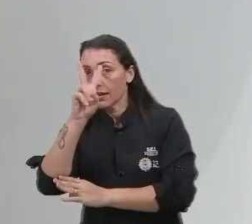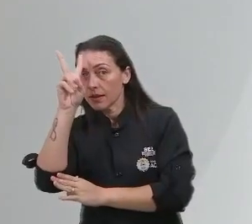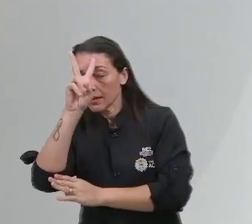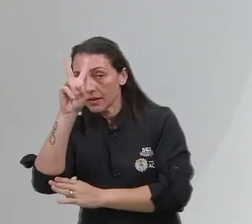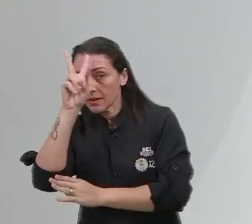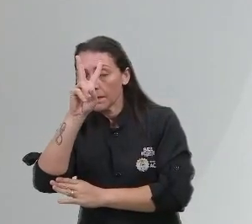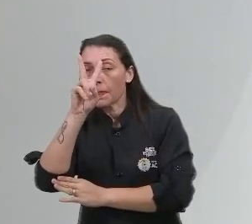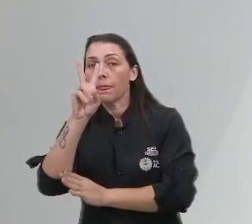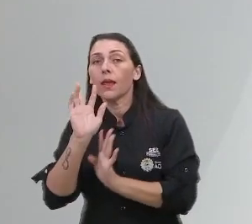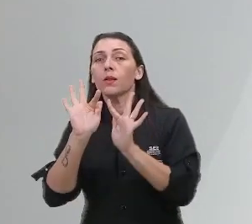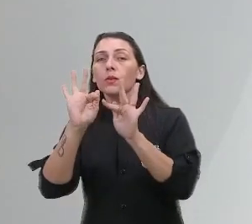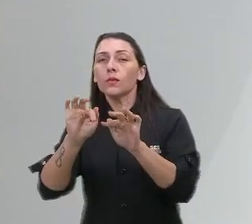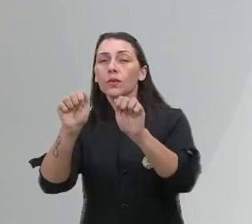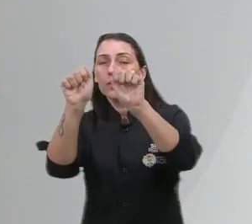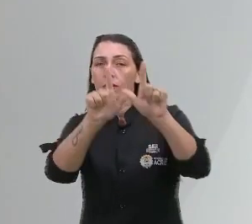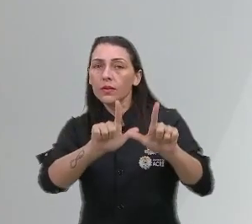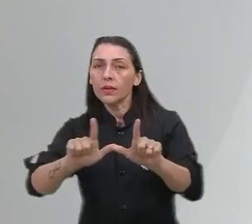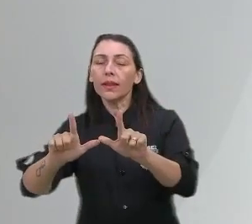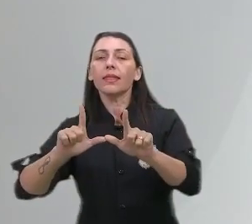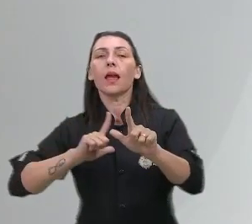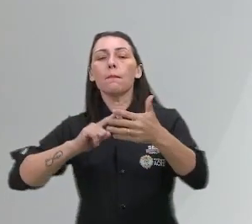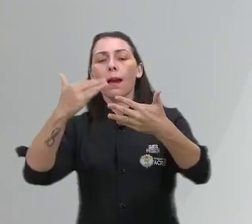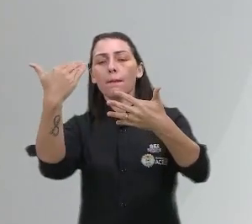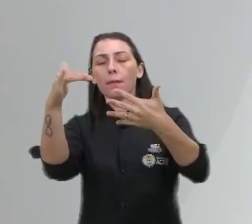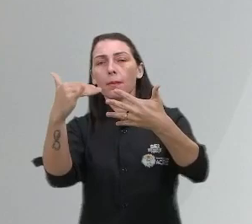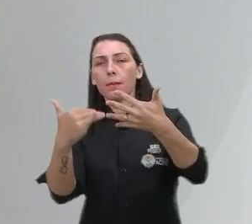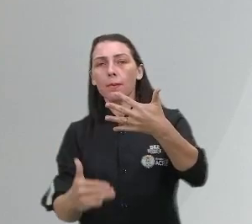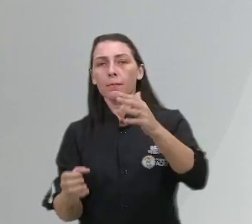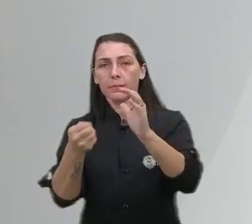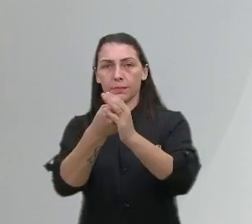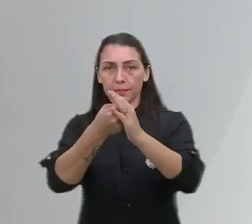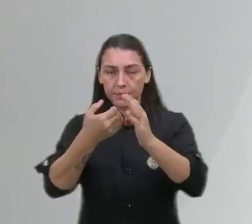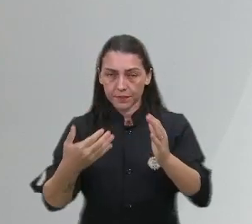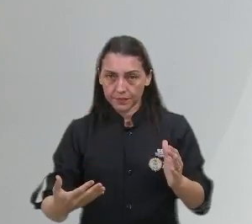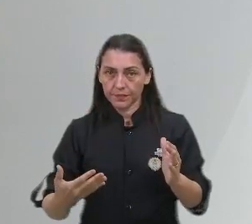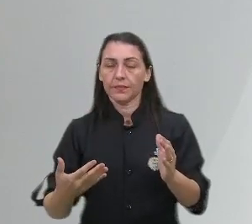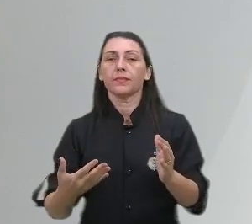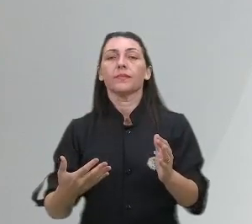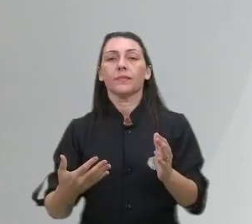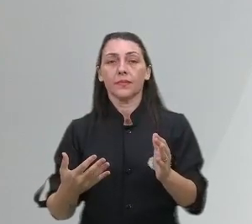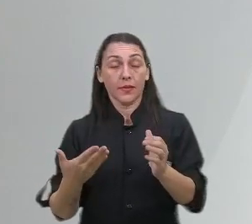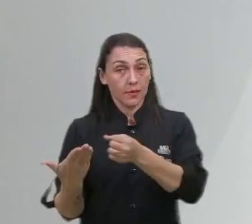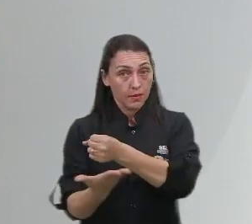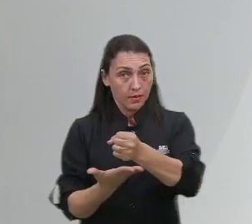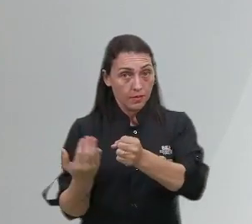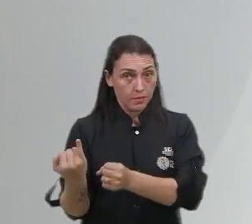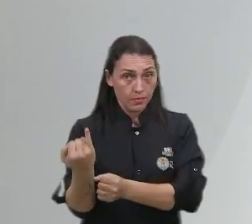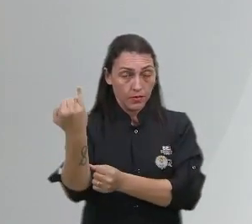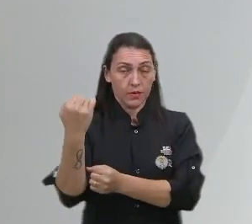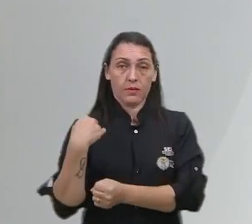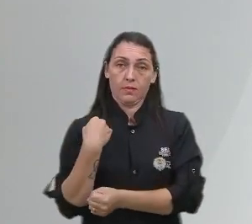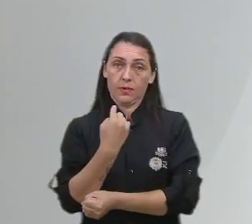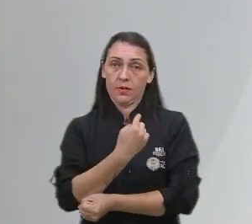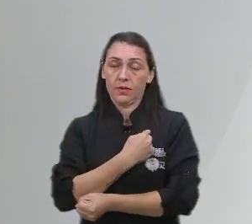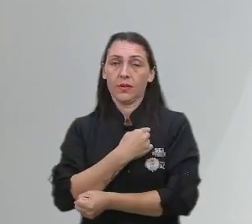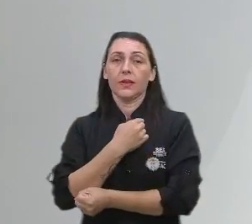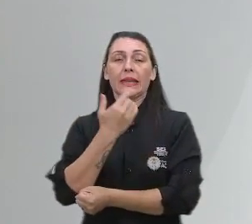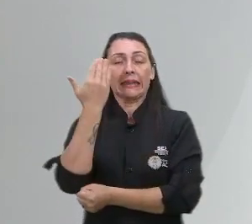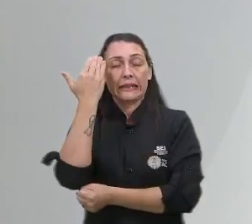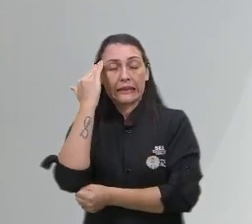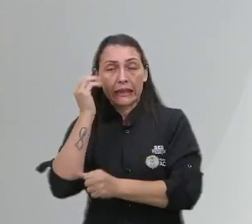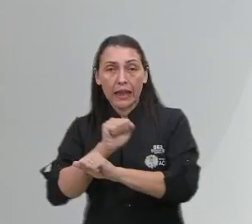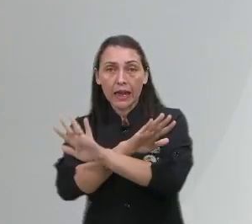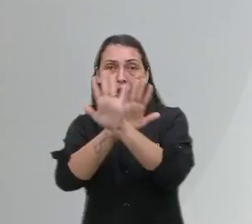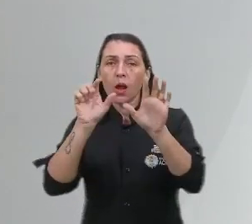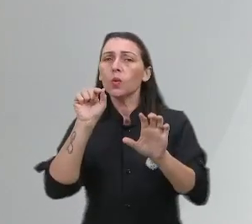que lá no final do slide eu dei todas as características, aquelas que são de fundamental importância para a gente compreender